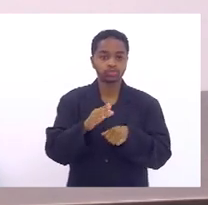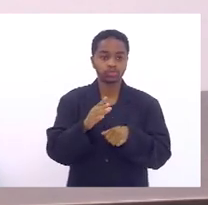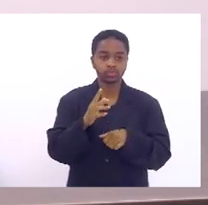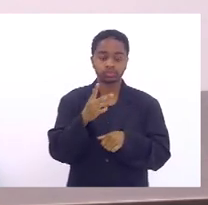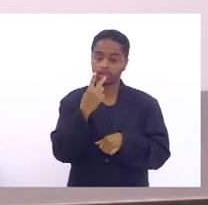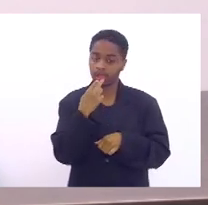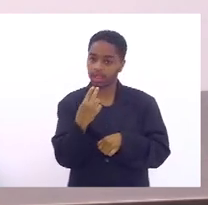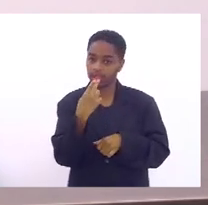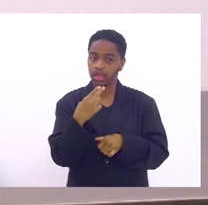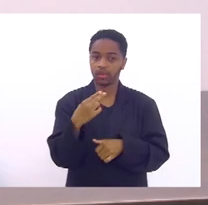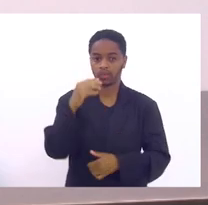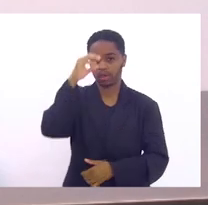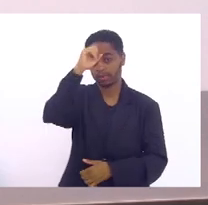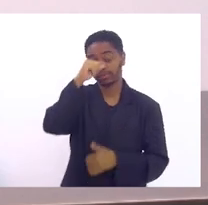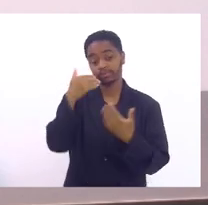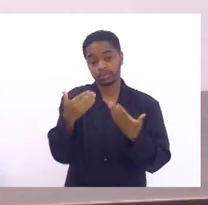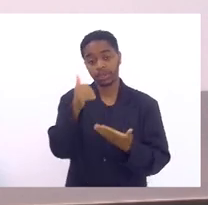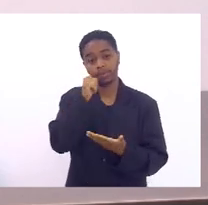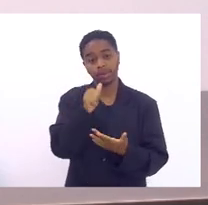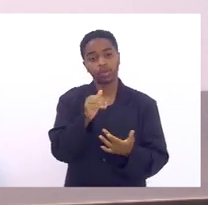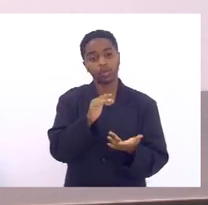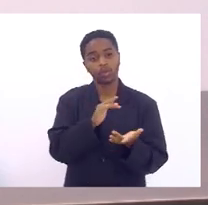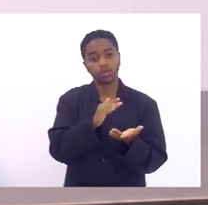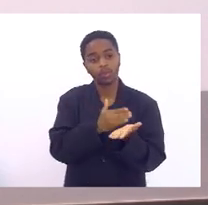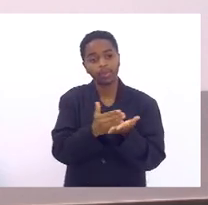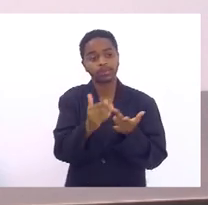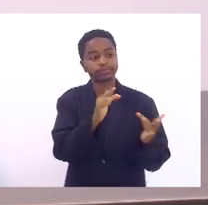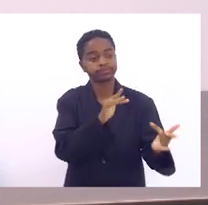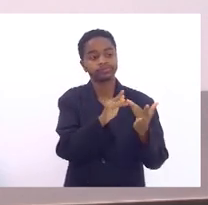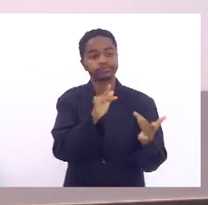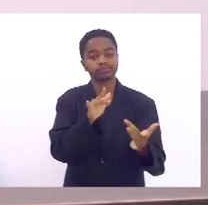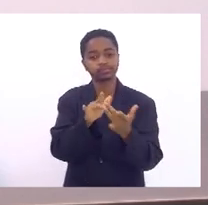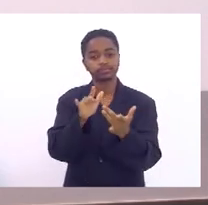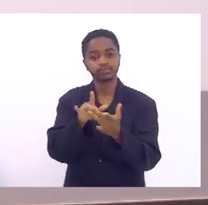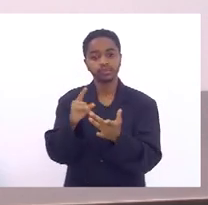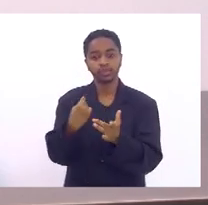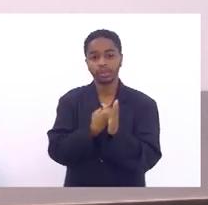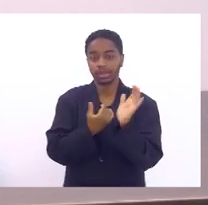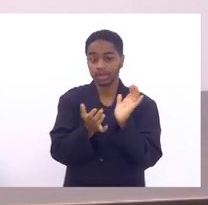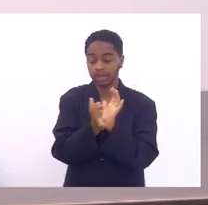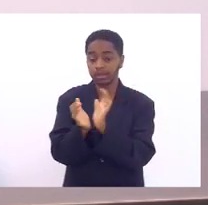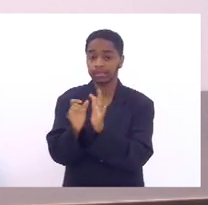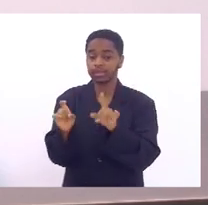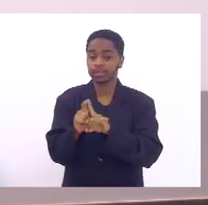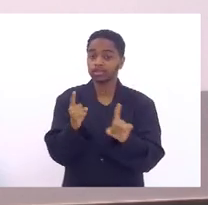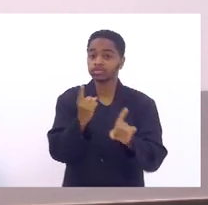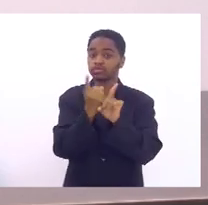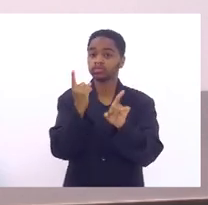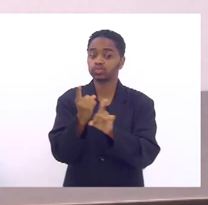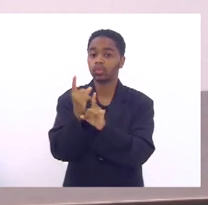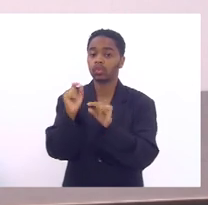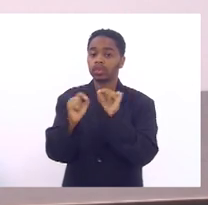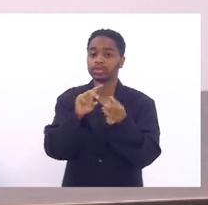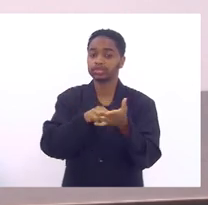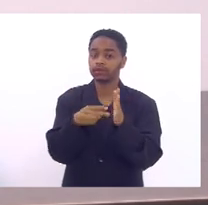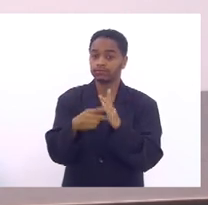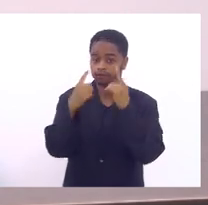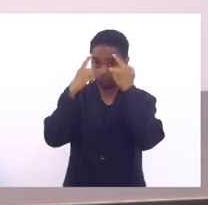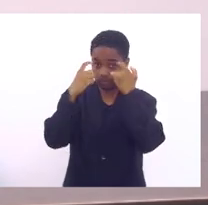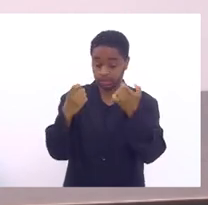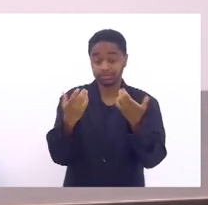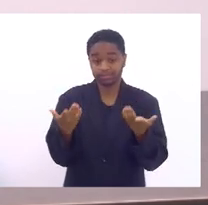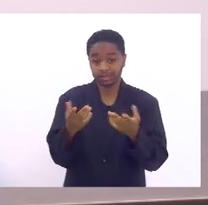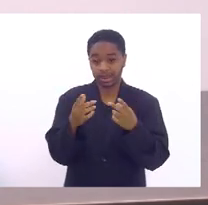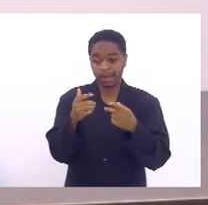vão eh se aproximando do nosso corpo técnico e da nossa equipe e vão descobrindo O que são as diferentes formas de violência e aí elas se